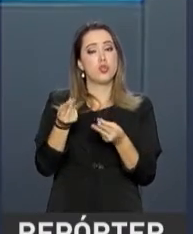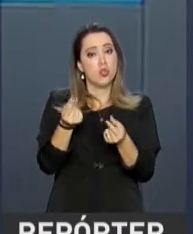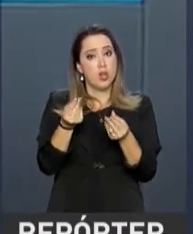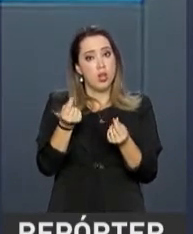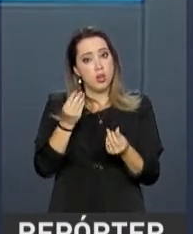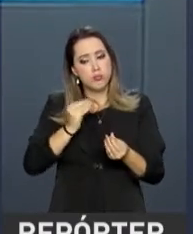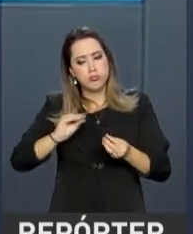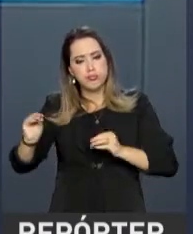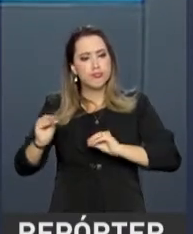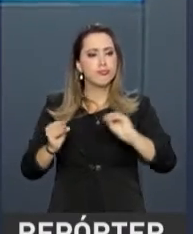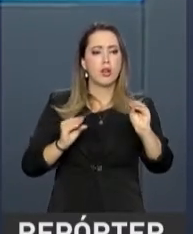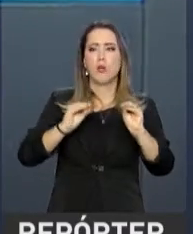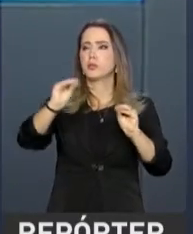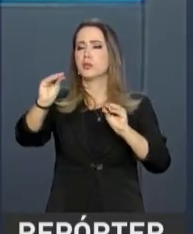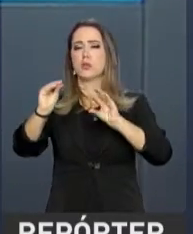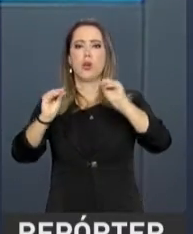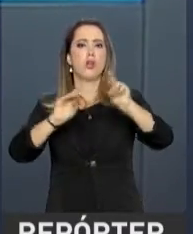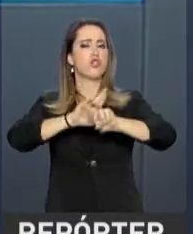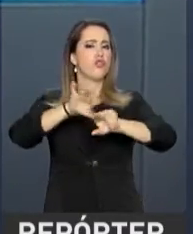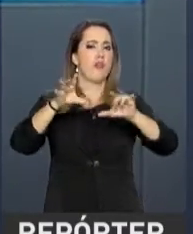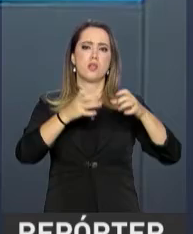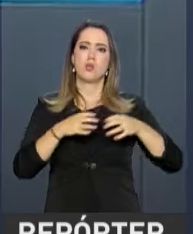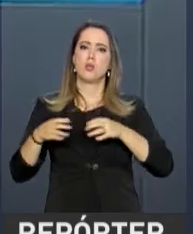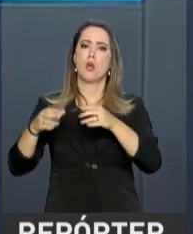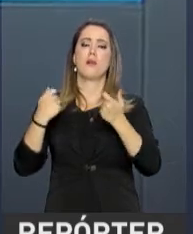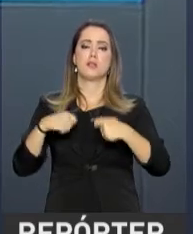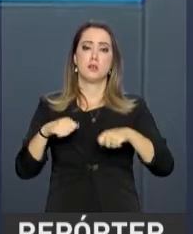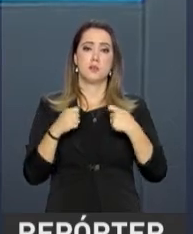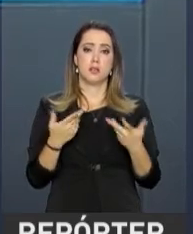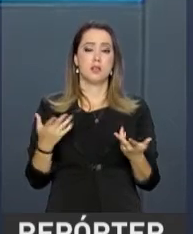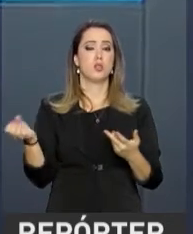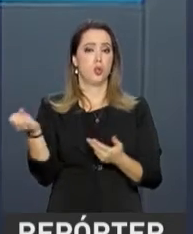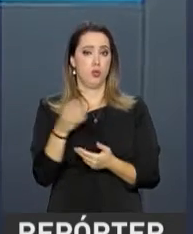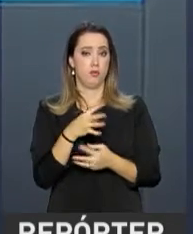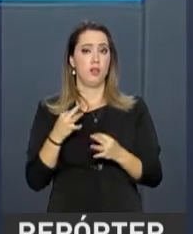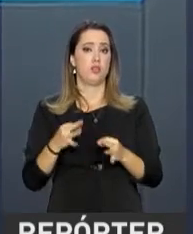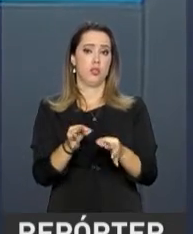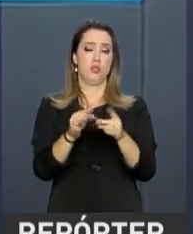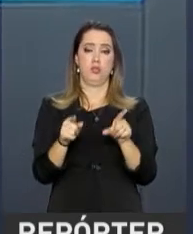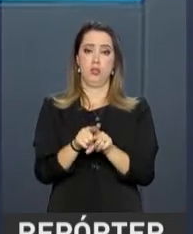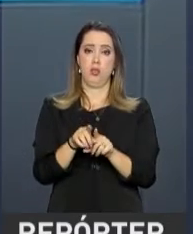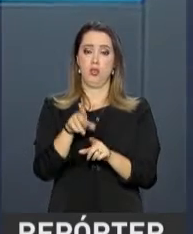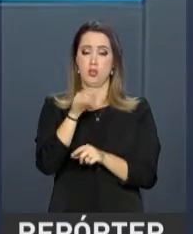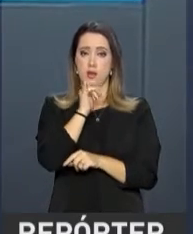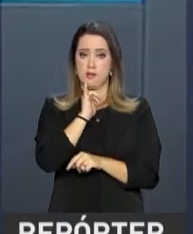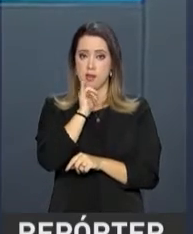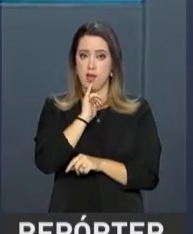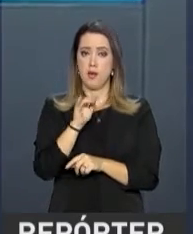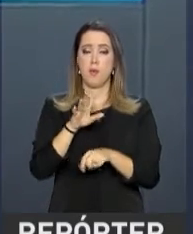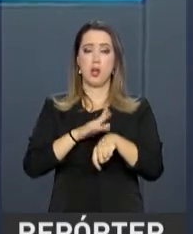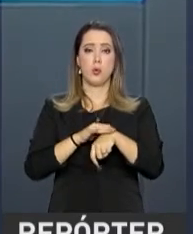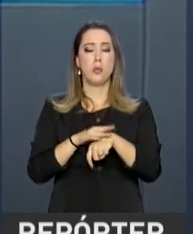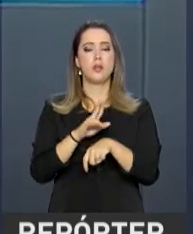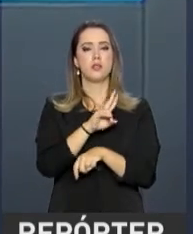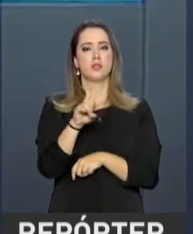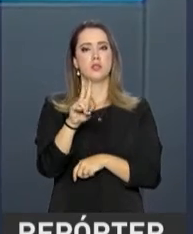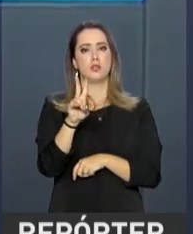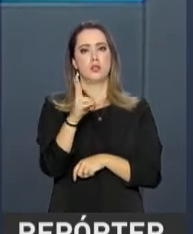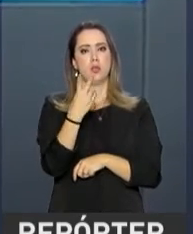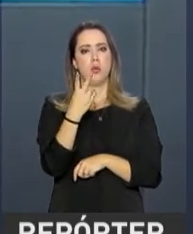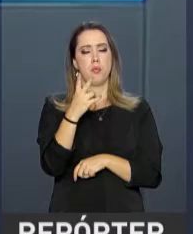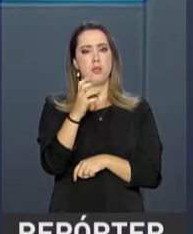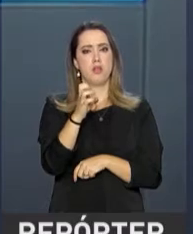algumas inovações como a hepatite c que nós vamos agora para erradicação